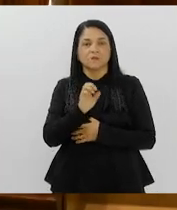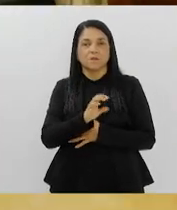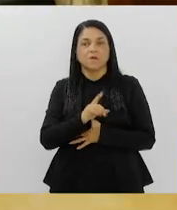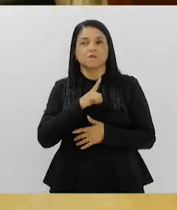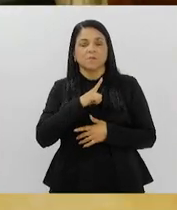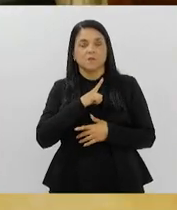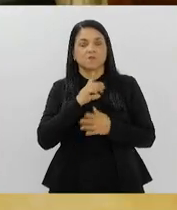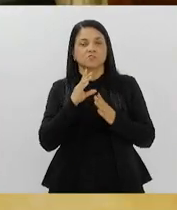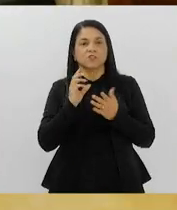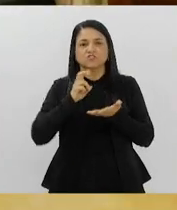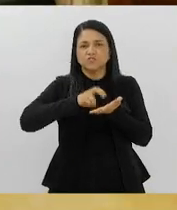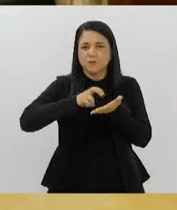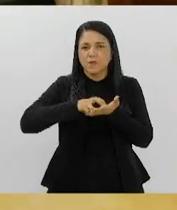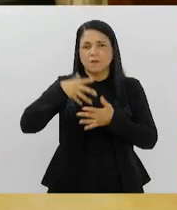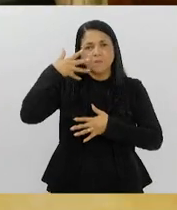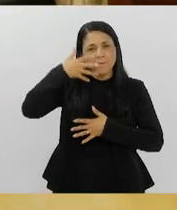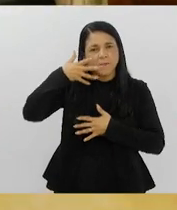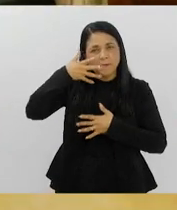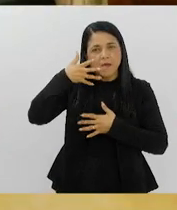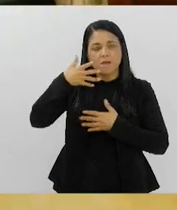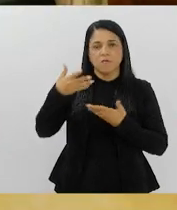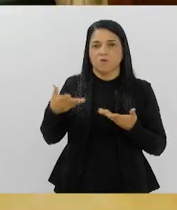na parte da manhã do dia de hoje.